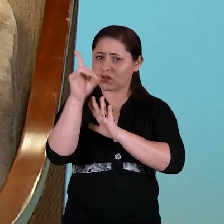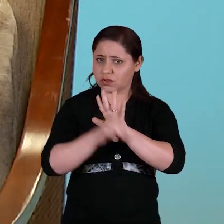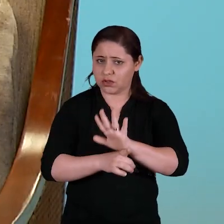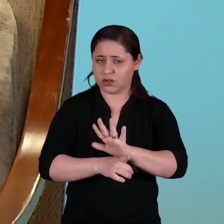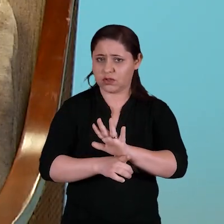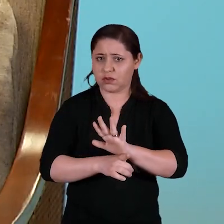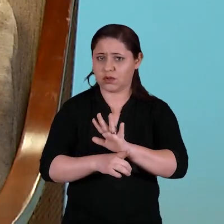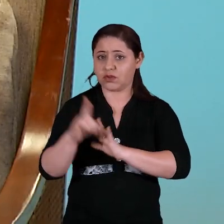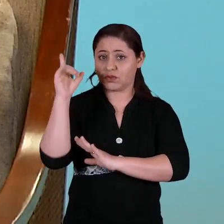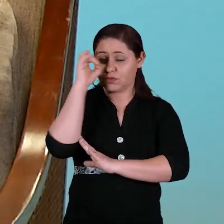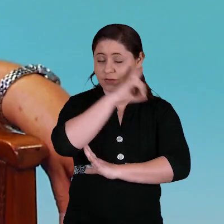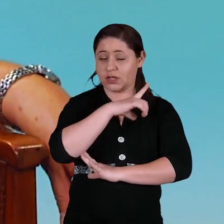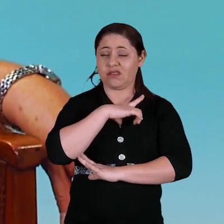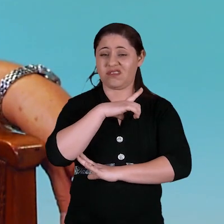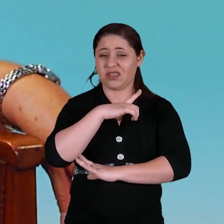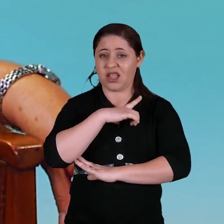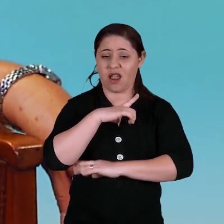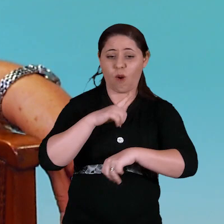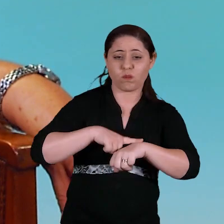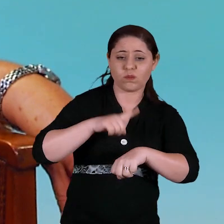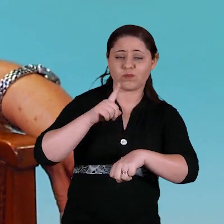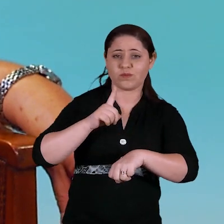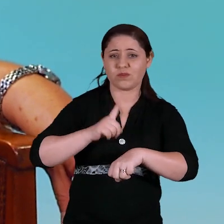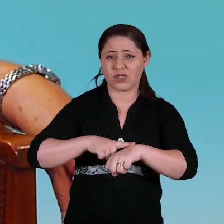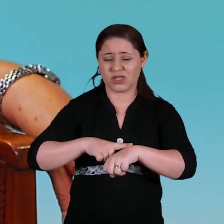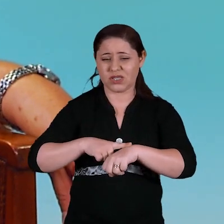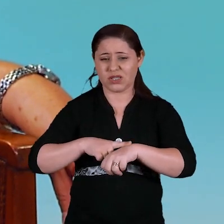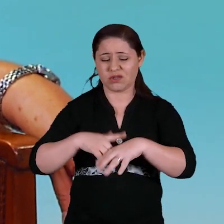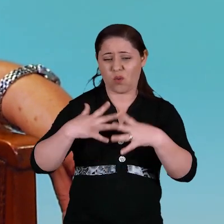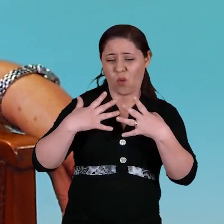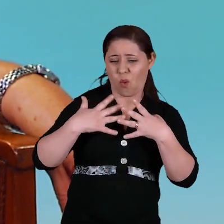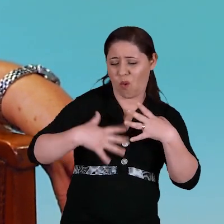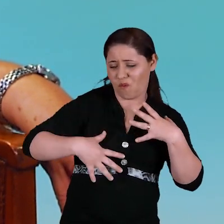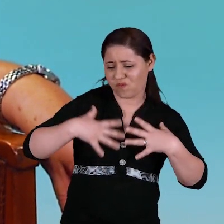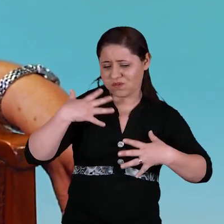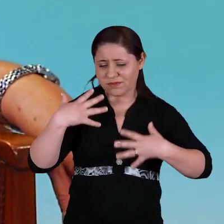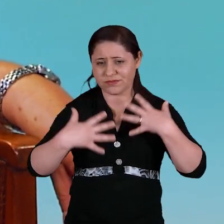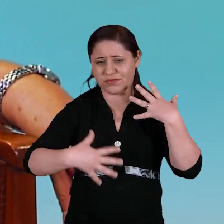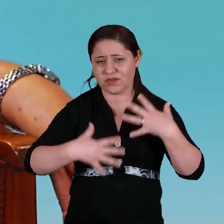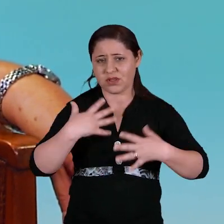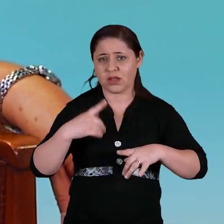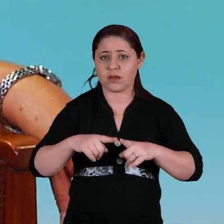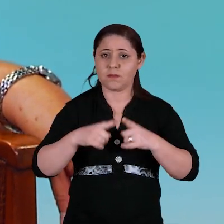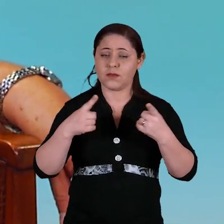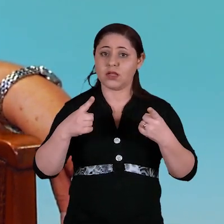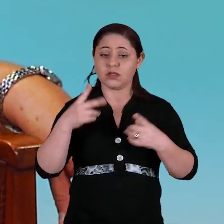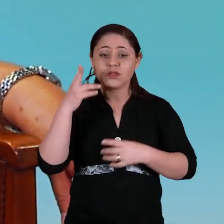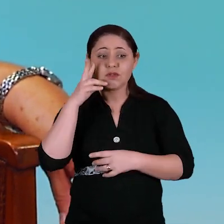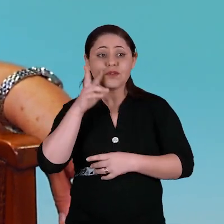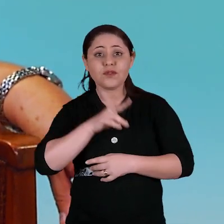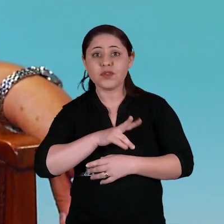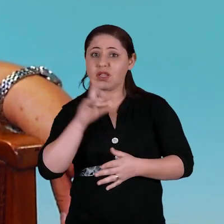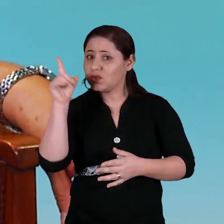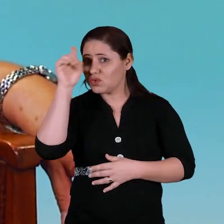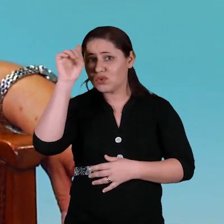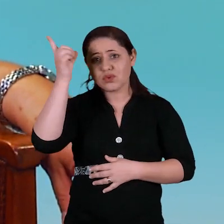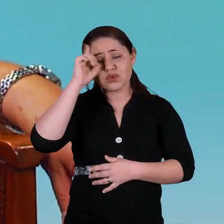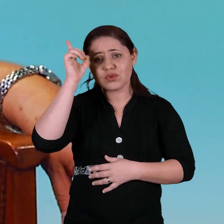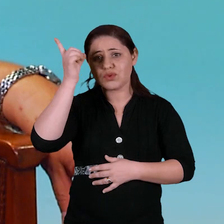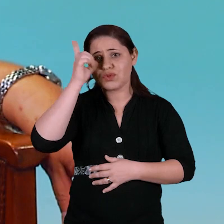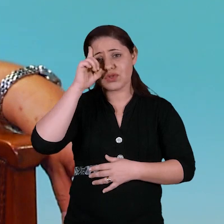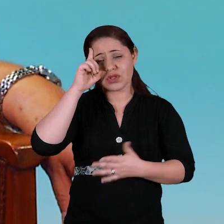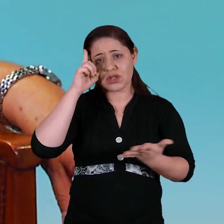a gente passa por situações assim, bem complicadas, mas que a gente vê no dia a